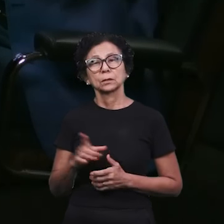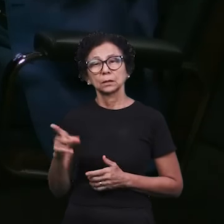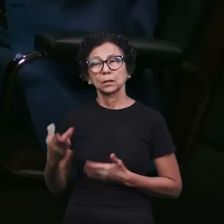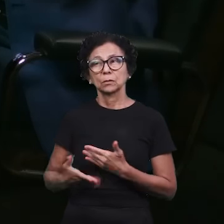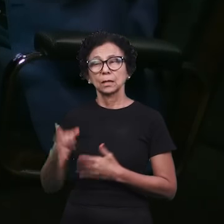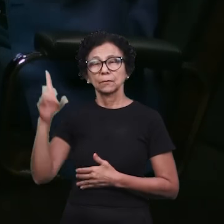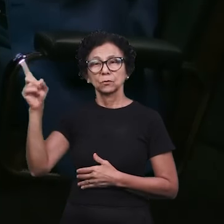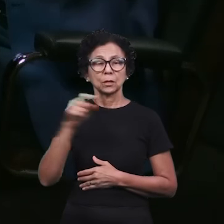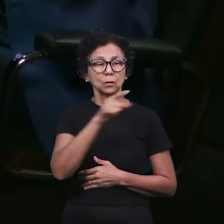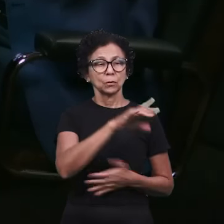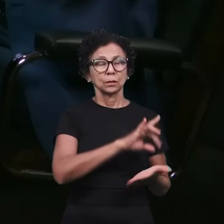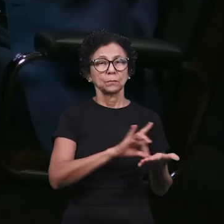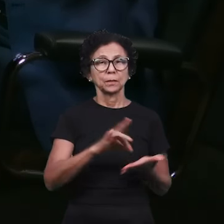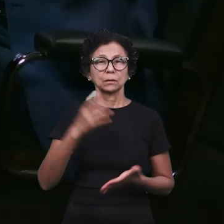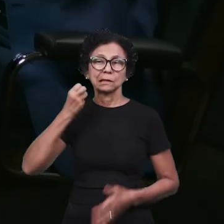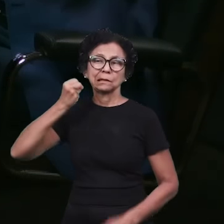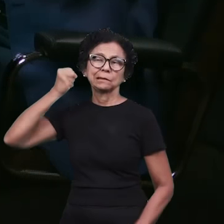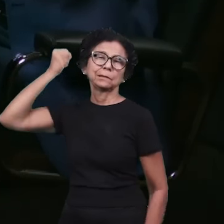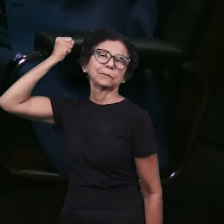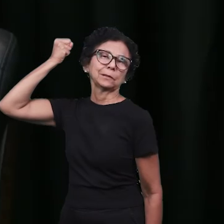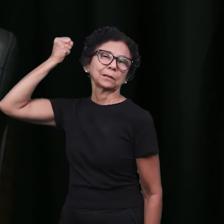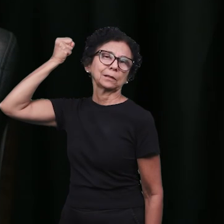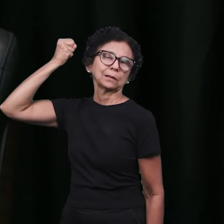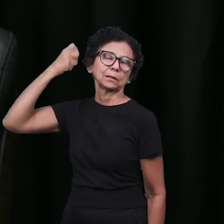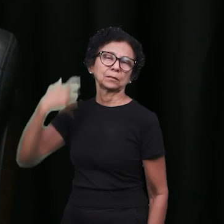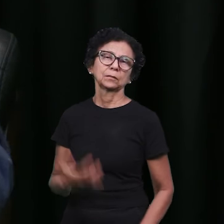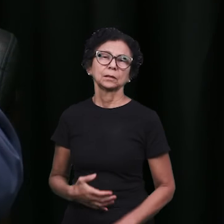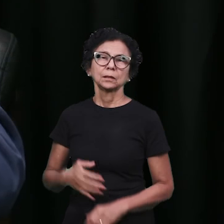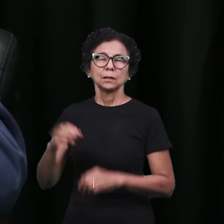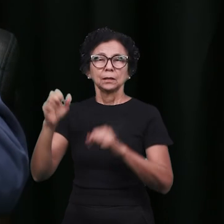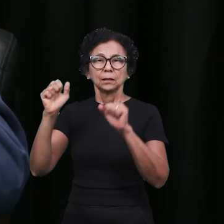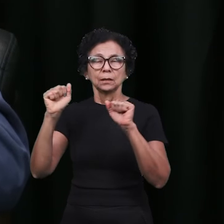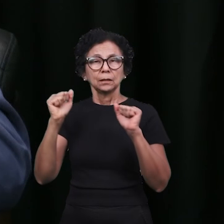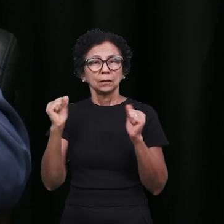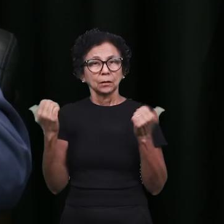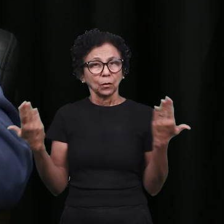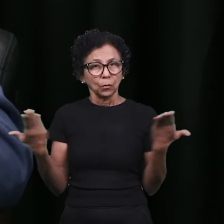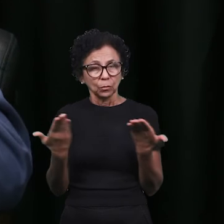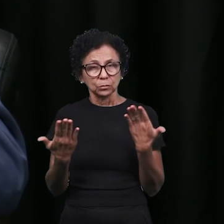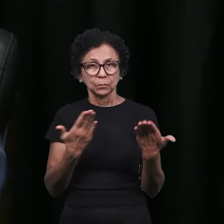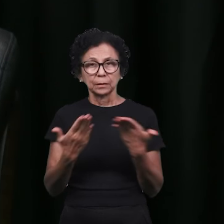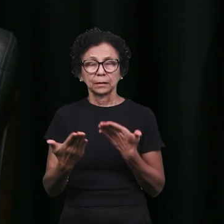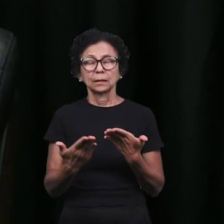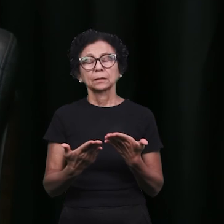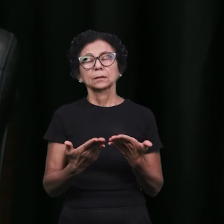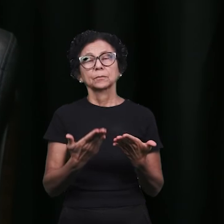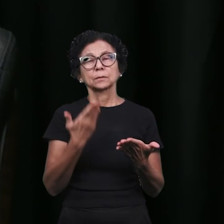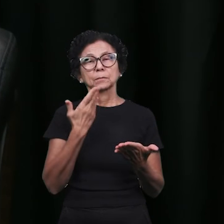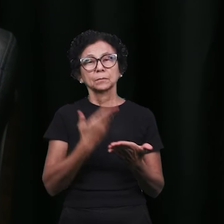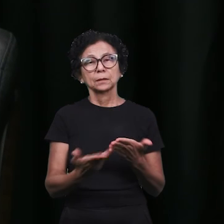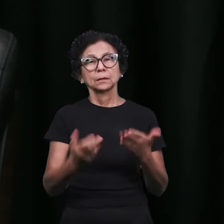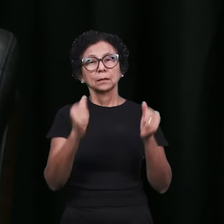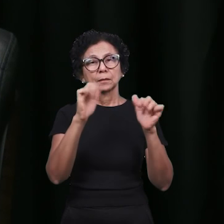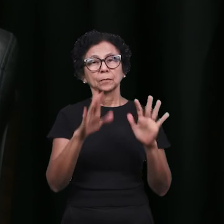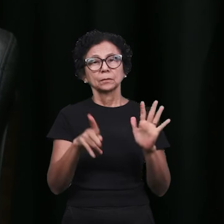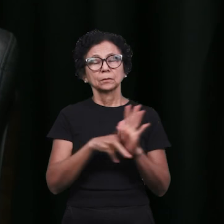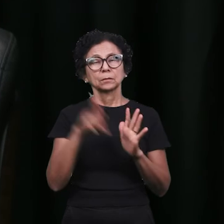tirar a bênção do Espírito Santo da vida do homem. Agora, interessante que Esther, quando